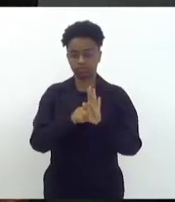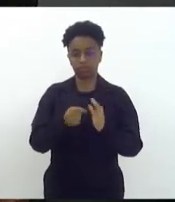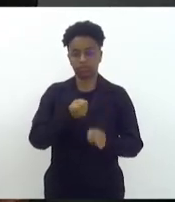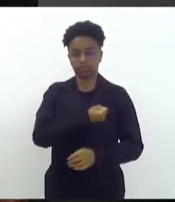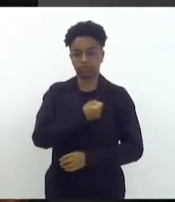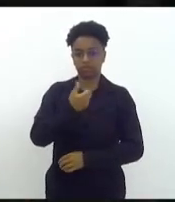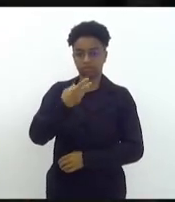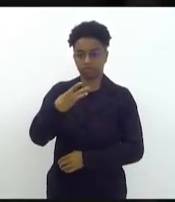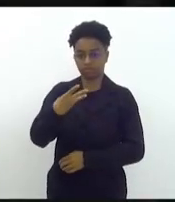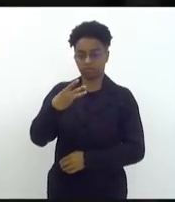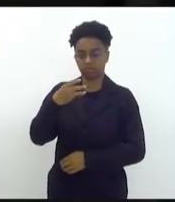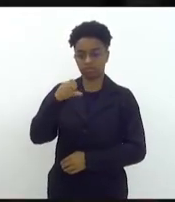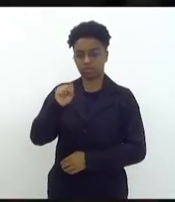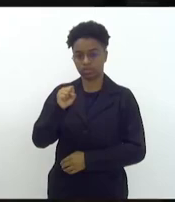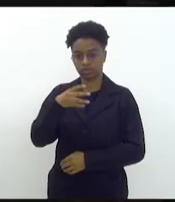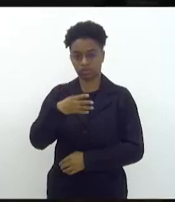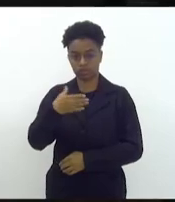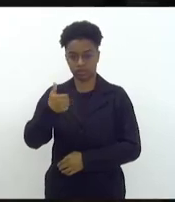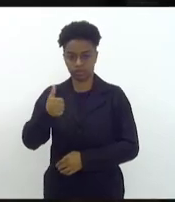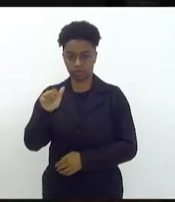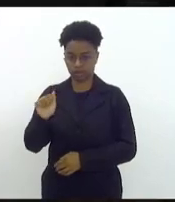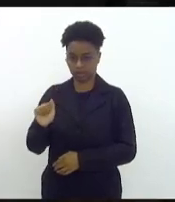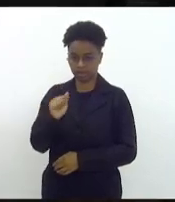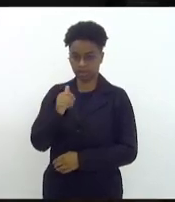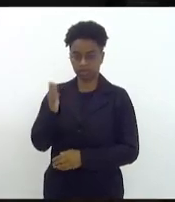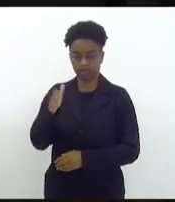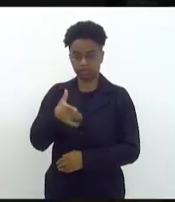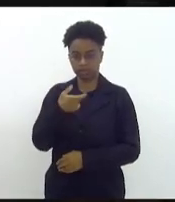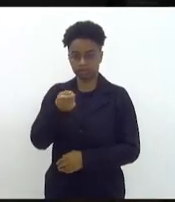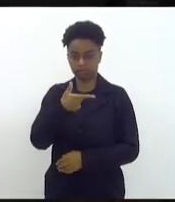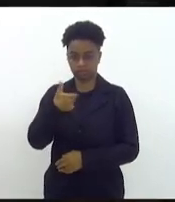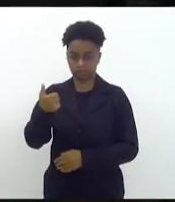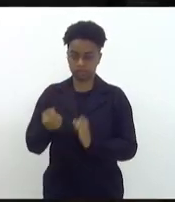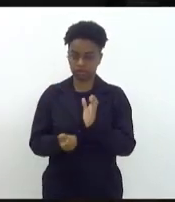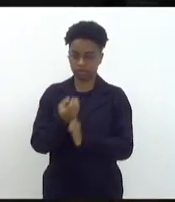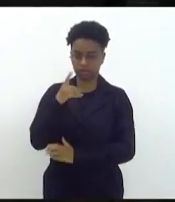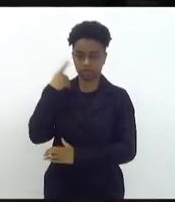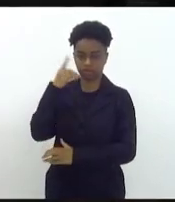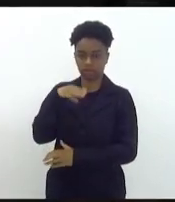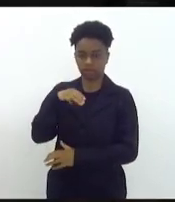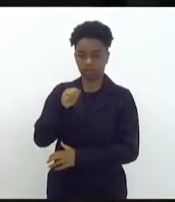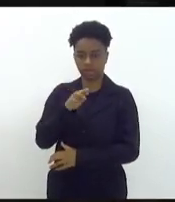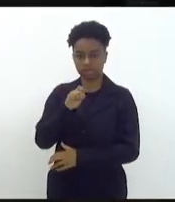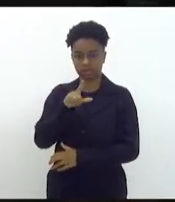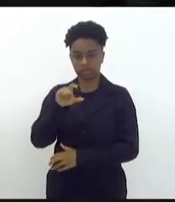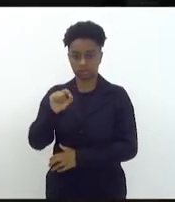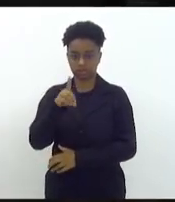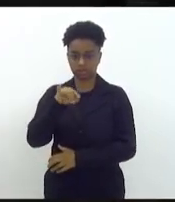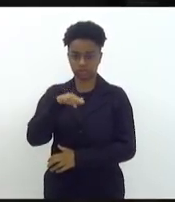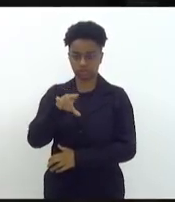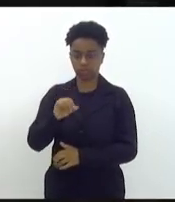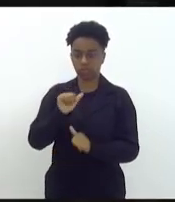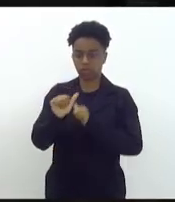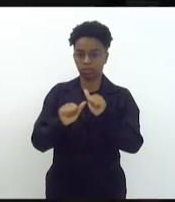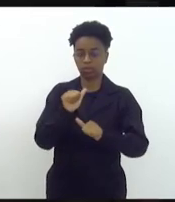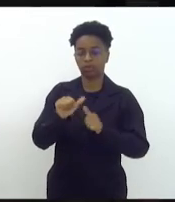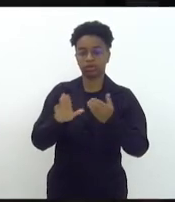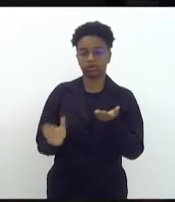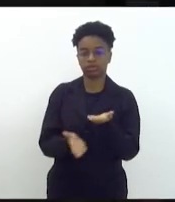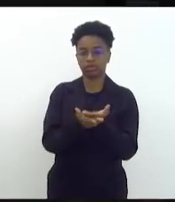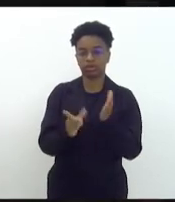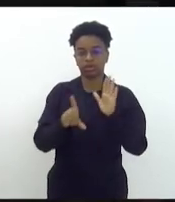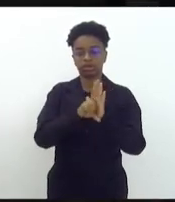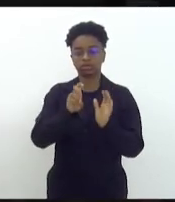número 3841a de 2021 de autoria Deputado Marcelo Dino que alteram anexo da